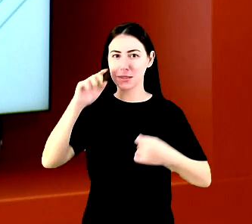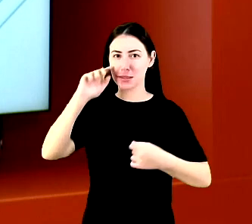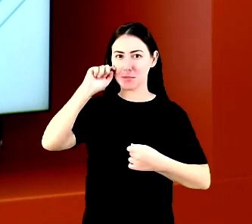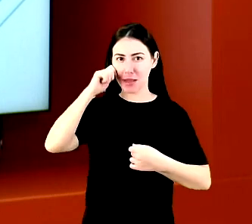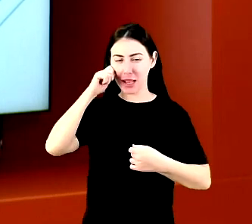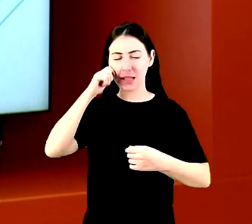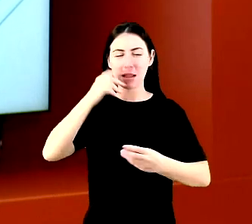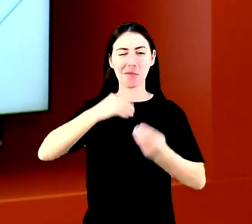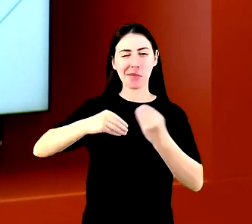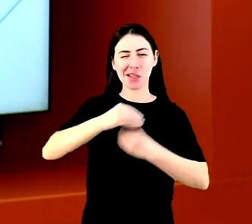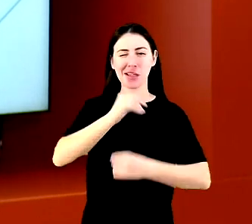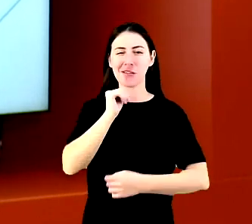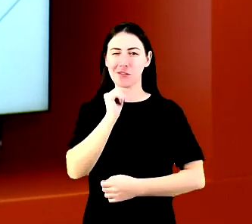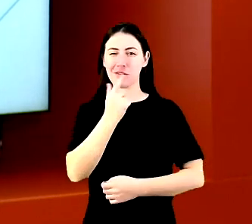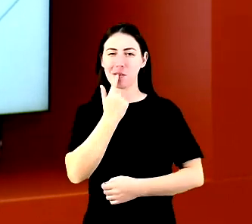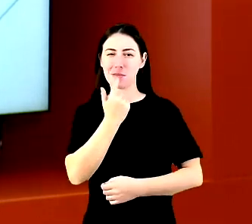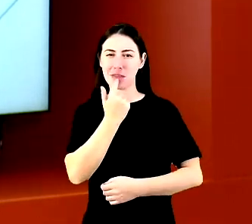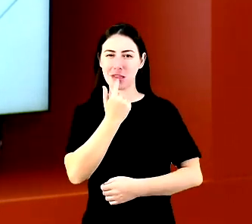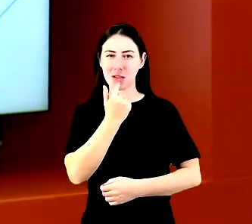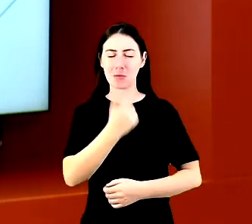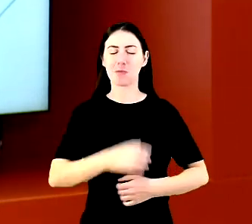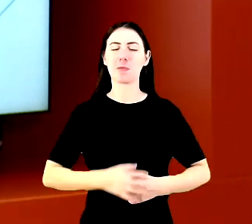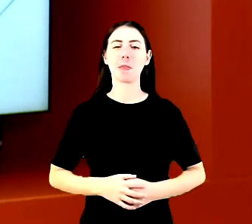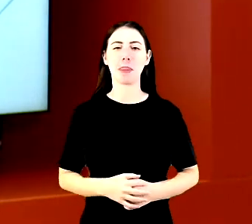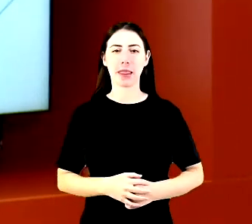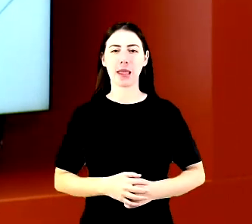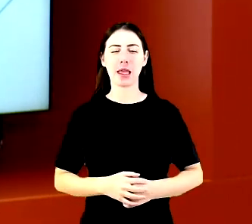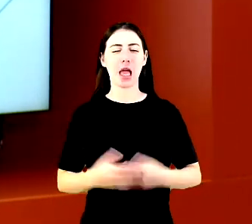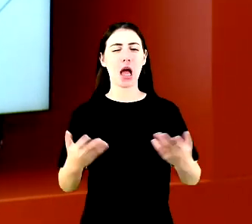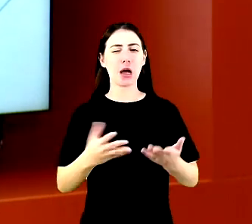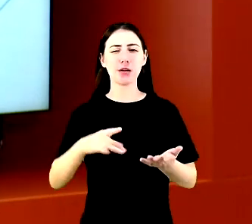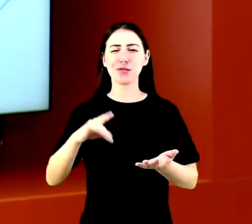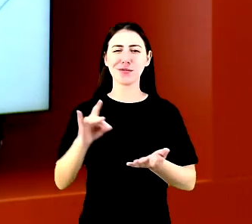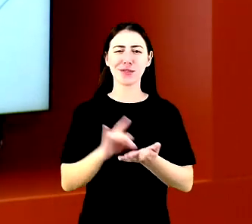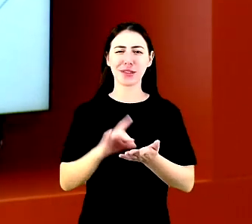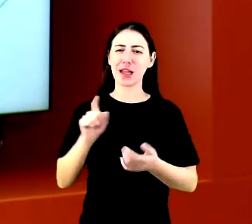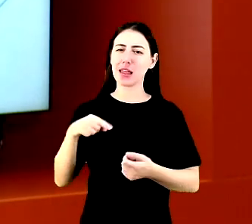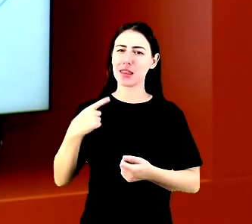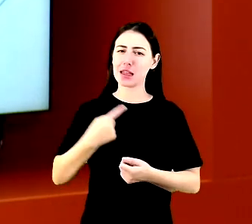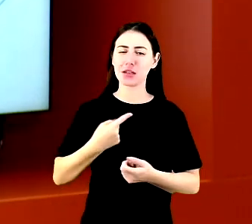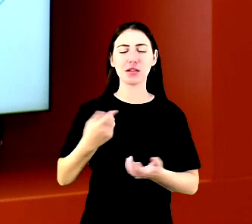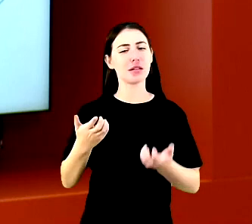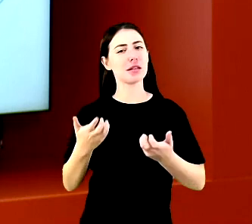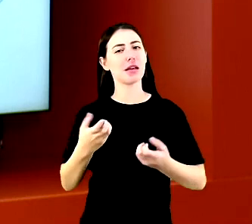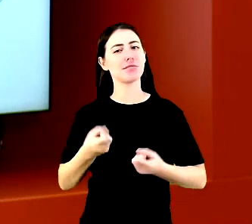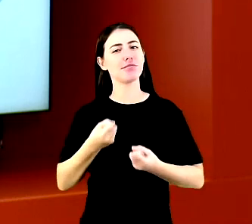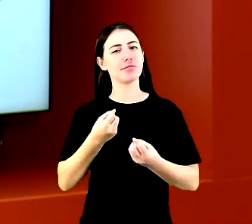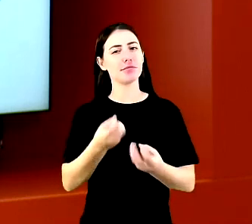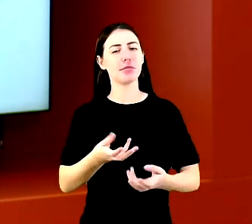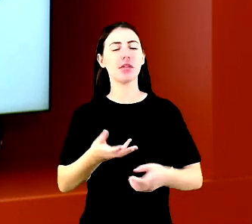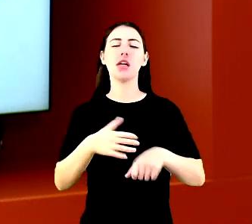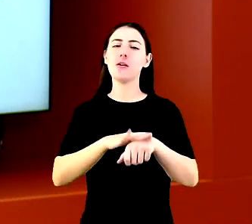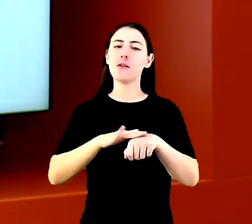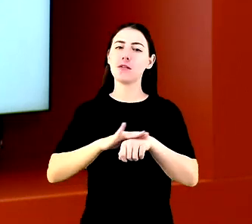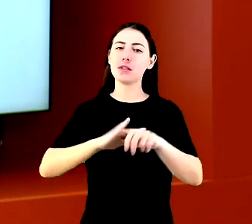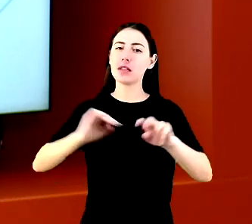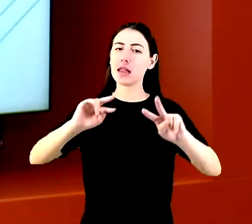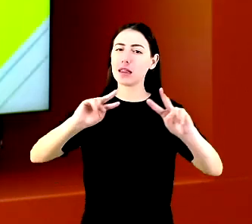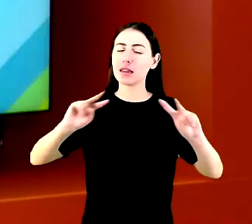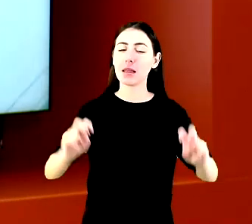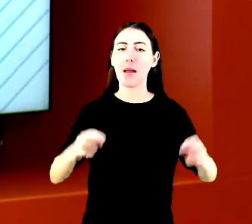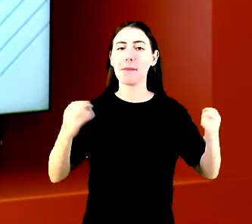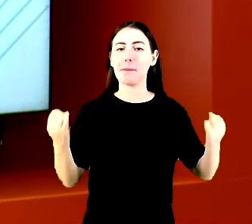na verdade, nós queremos comentar e conversar sobre um tema muito relevante, mas antes vamos lembrar que